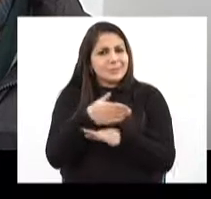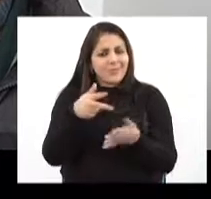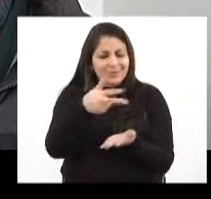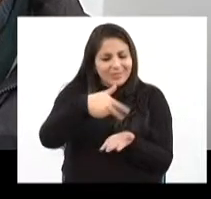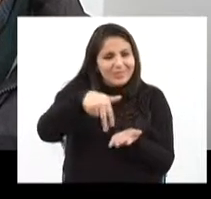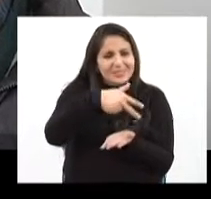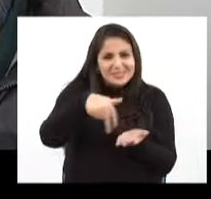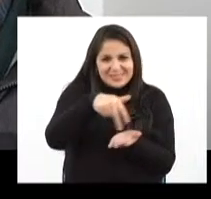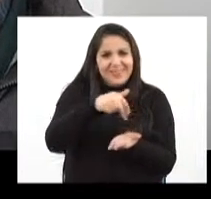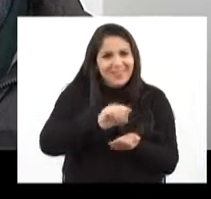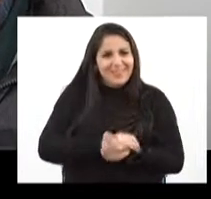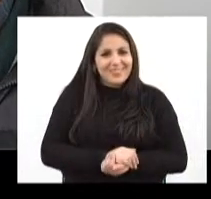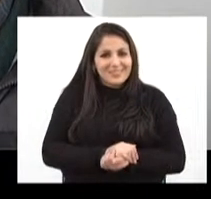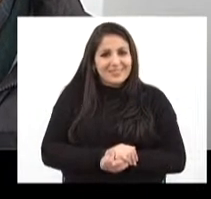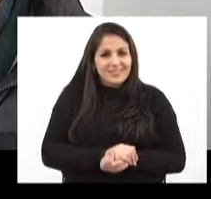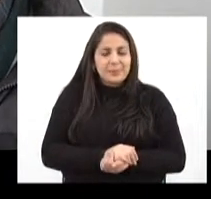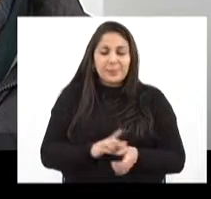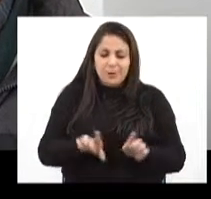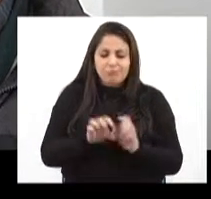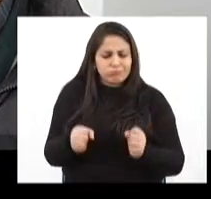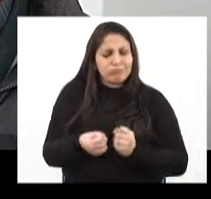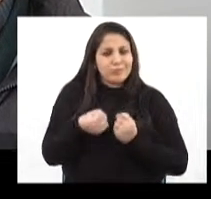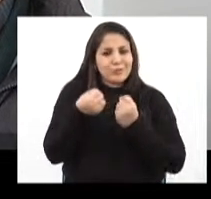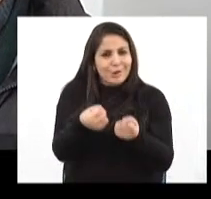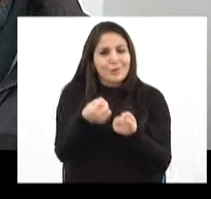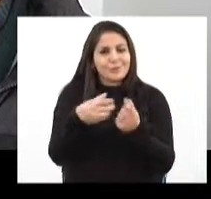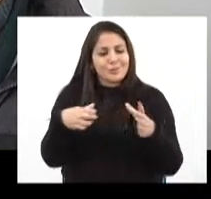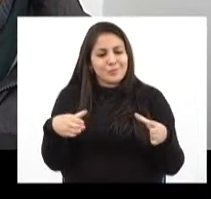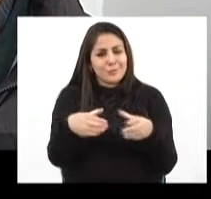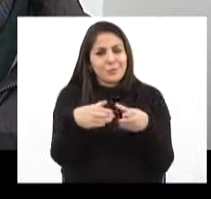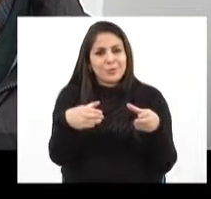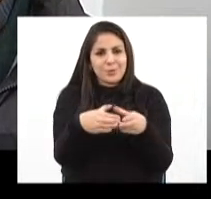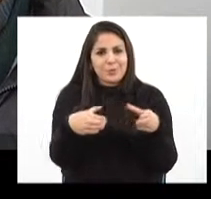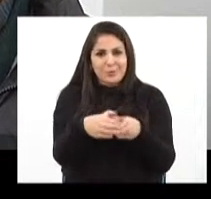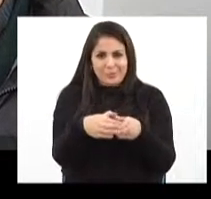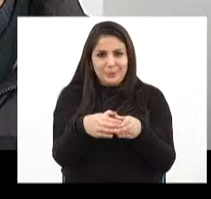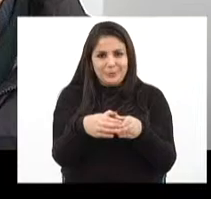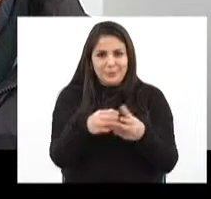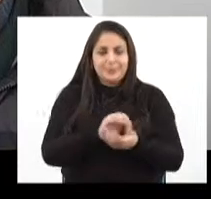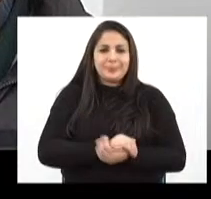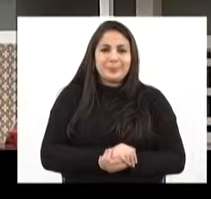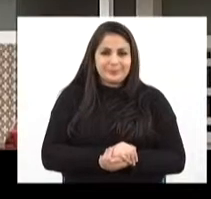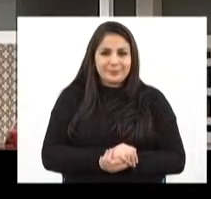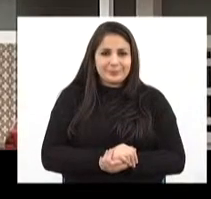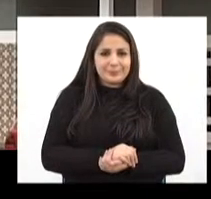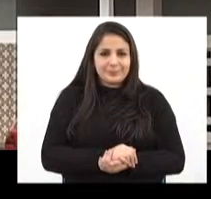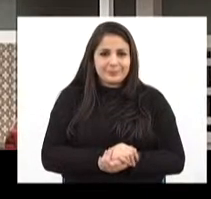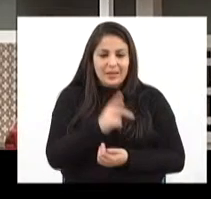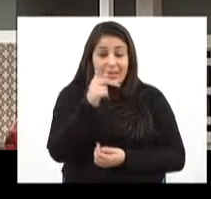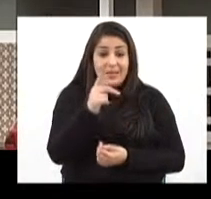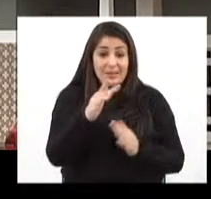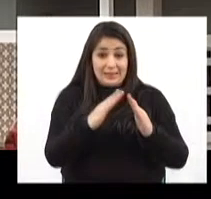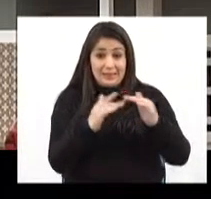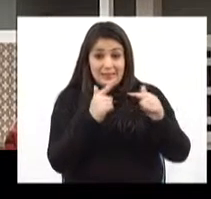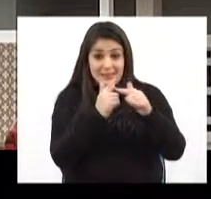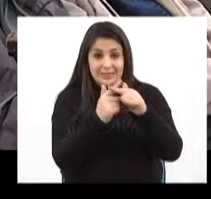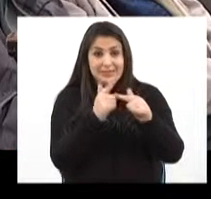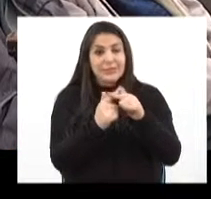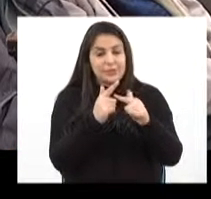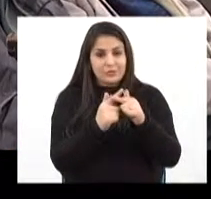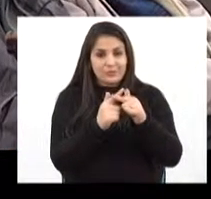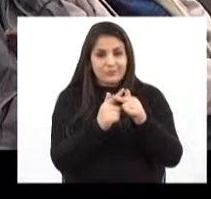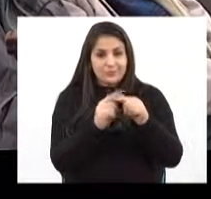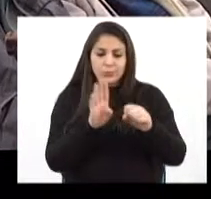entrei como peão, né, para fortalecer a união dos moços. Na paróquia da Vera Cruz,